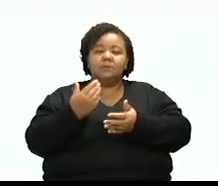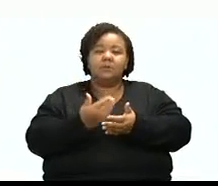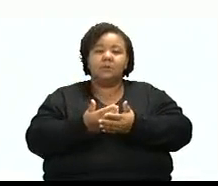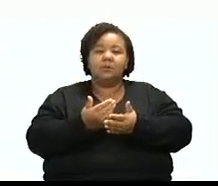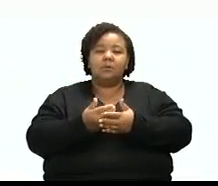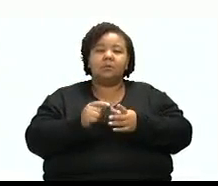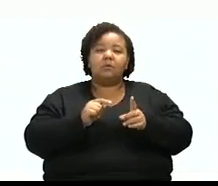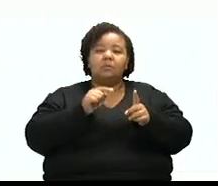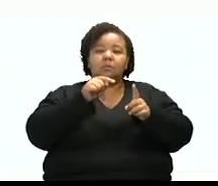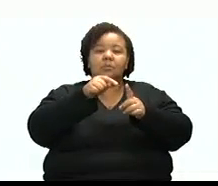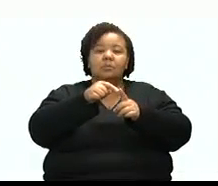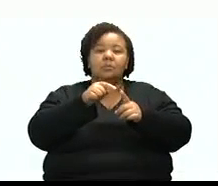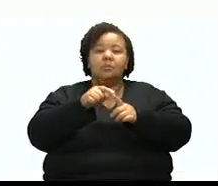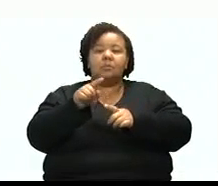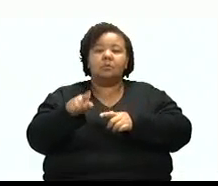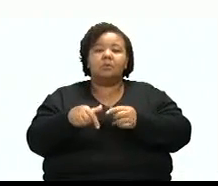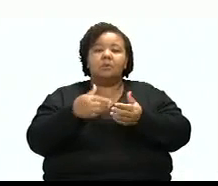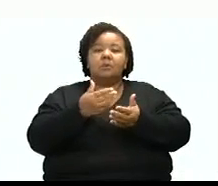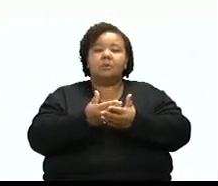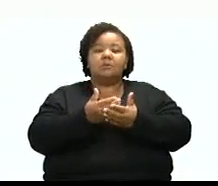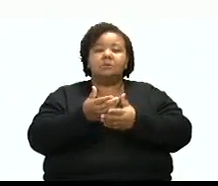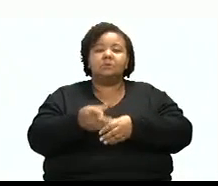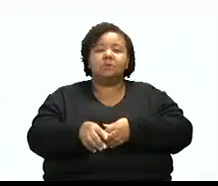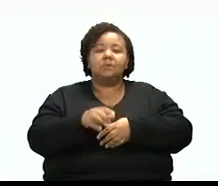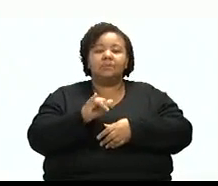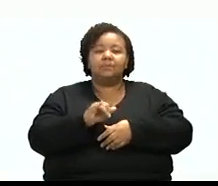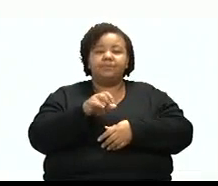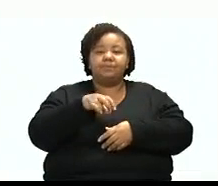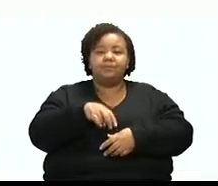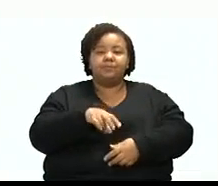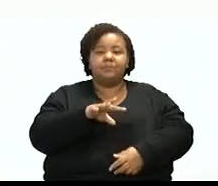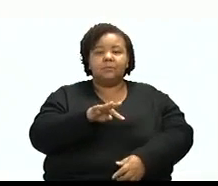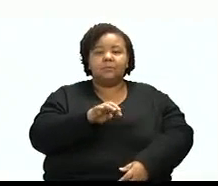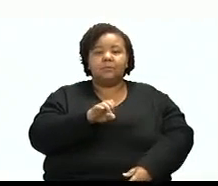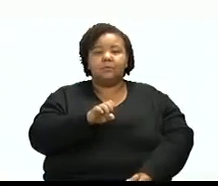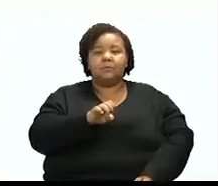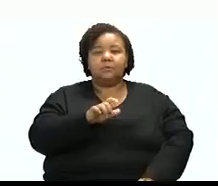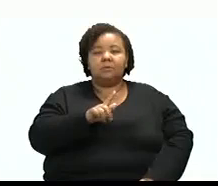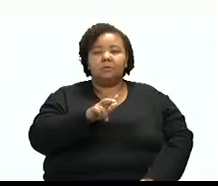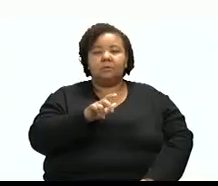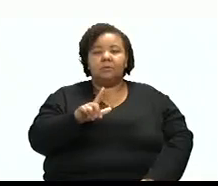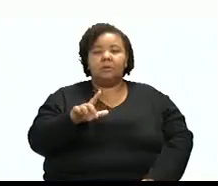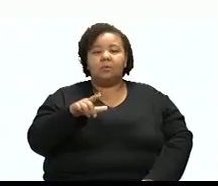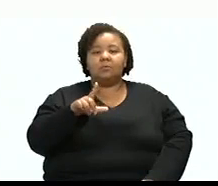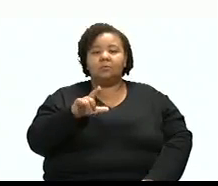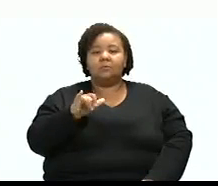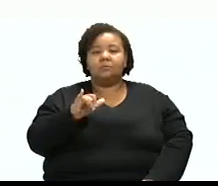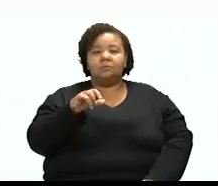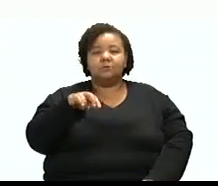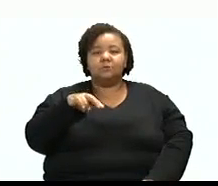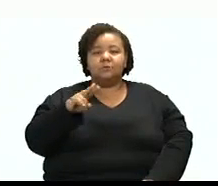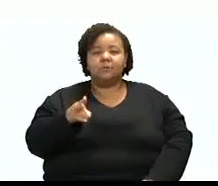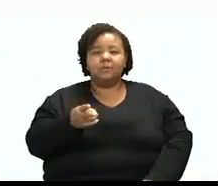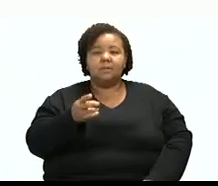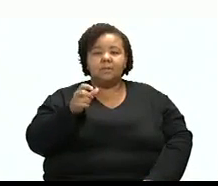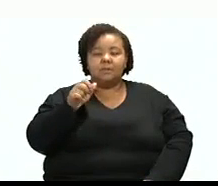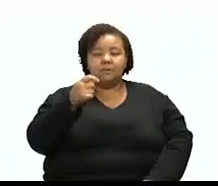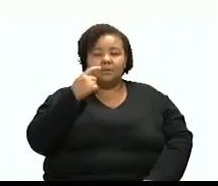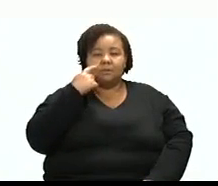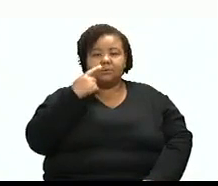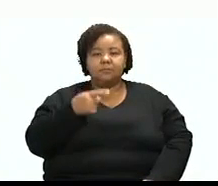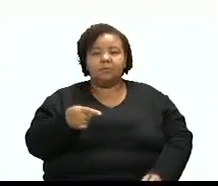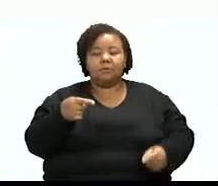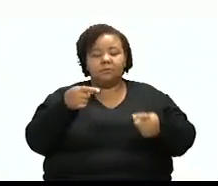é estudar as chamadas integrais de linha. E nós vamos buscar uma associação entre elas e as